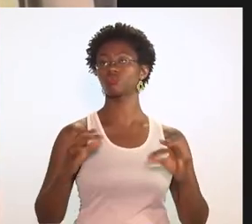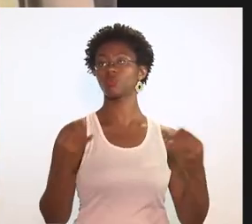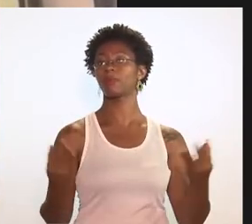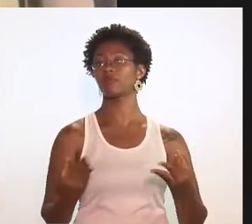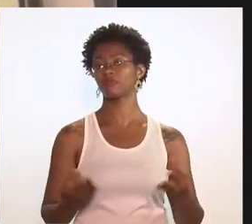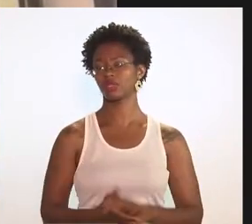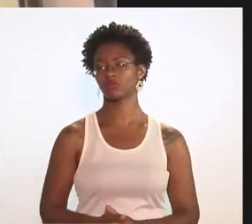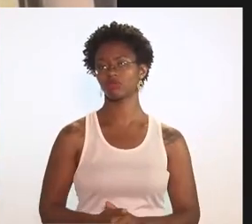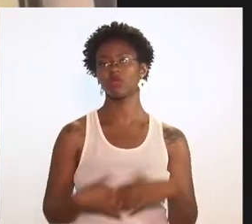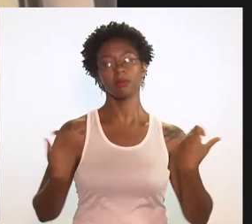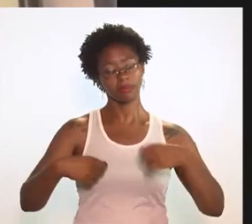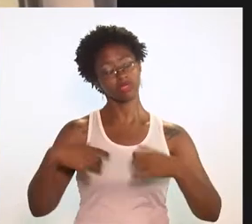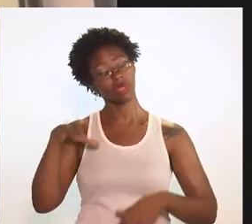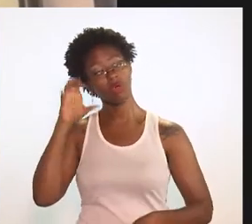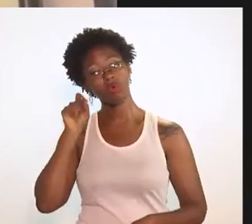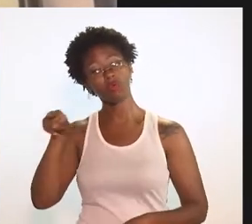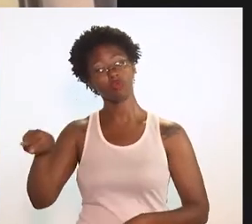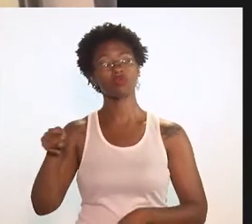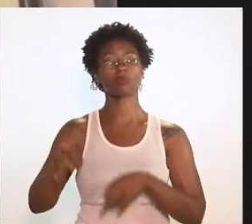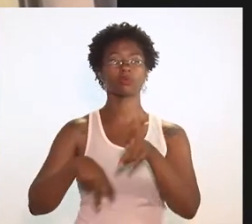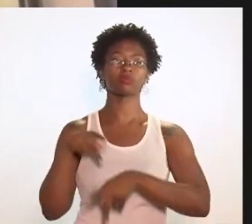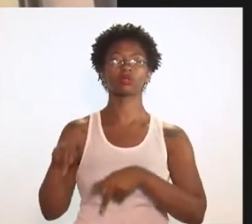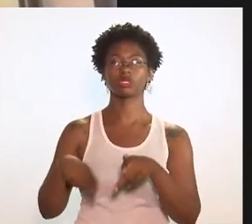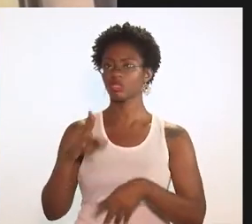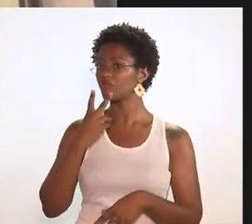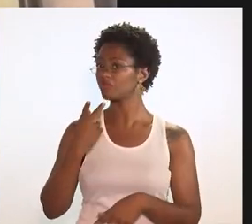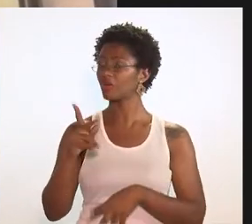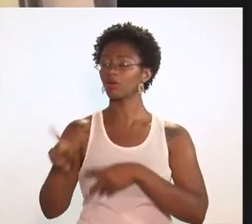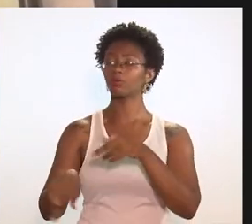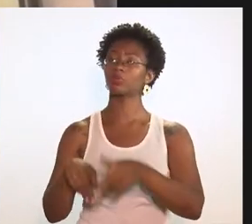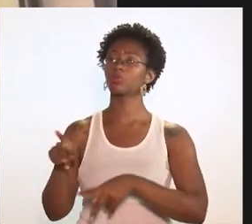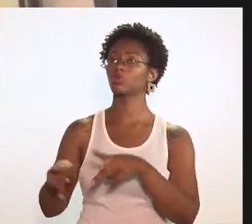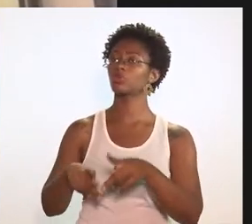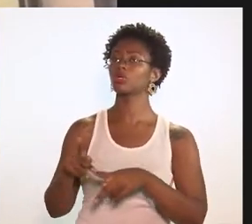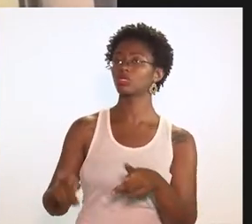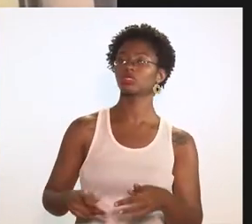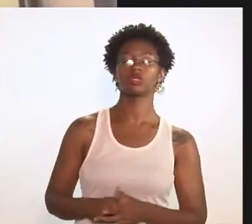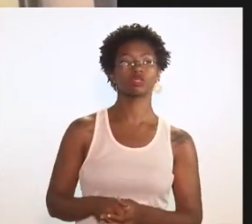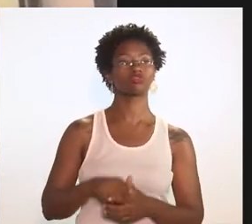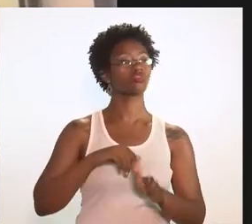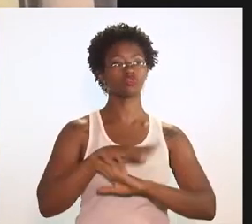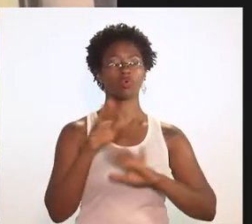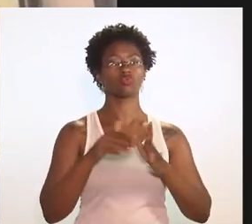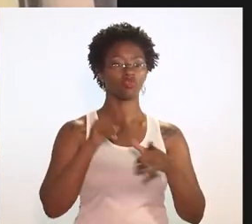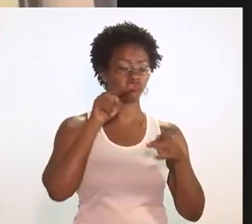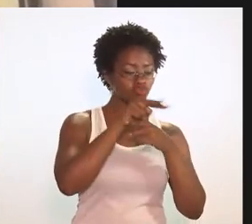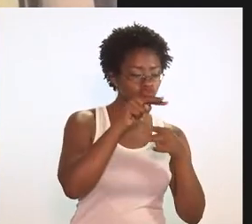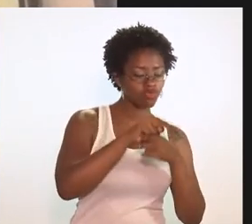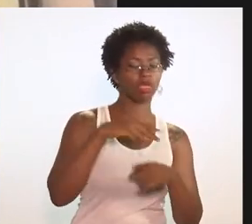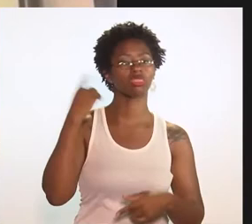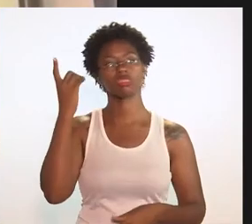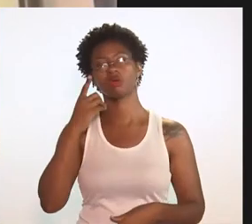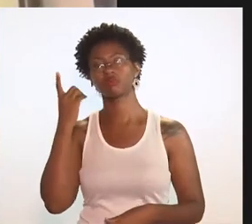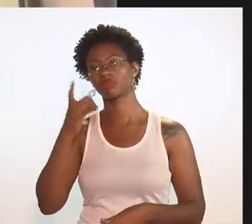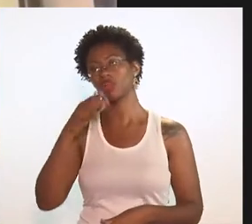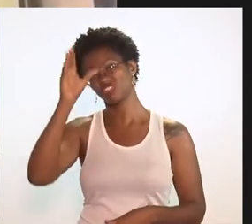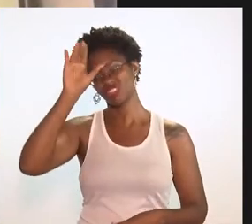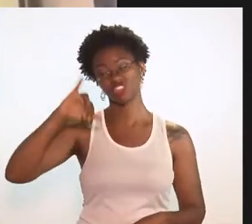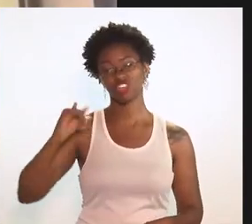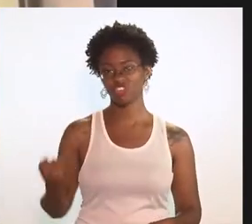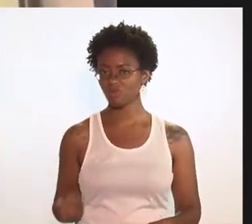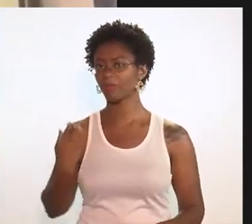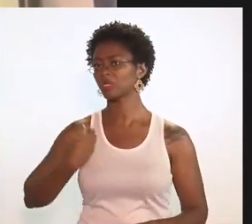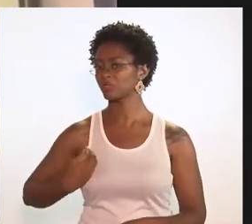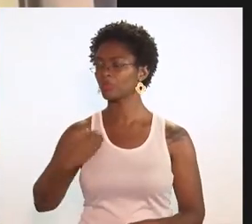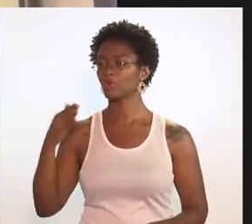embora. Então, assim, escutar a população, e aí, quando eu falo a população, desde os órgãos fiscalizadores, os deputados, por exemplo,